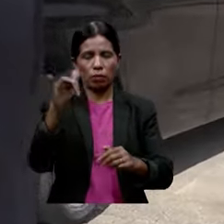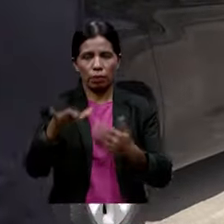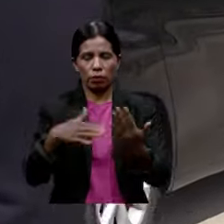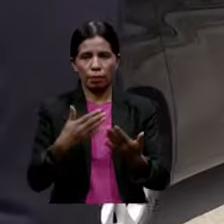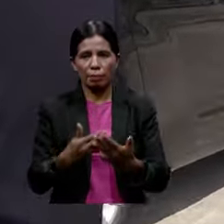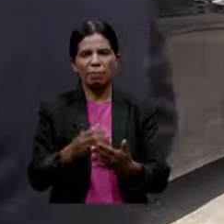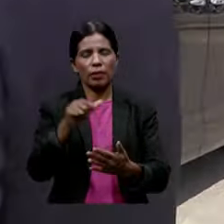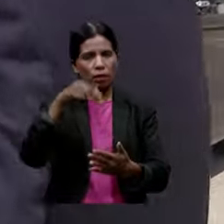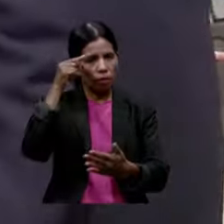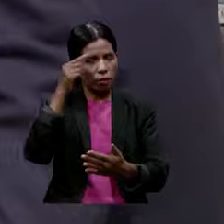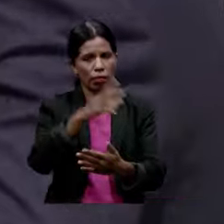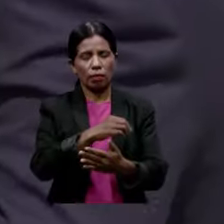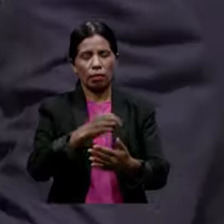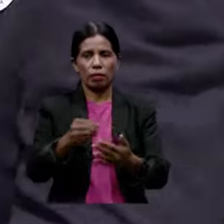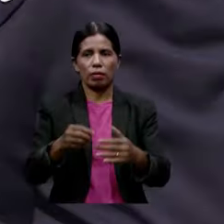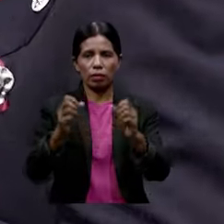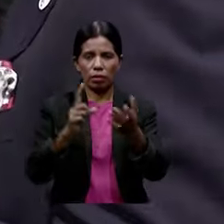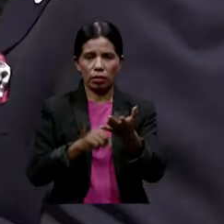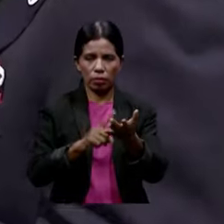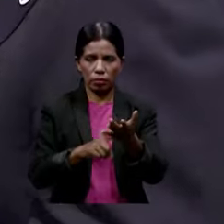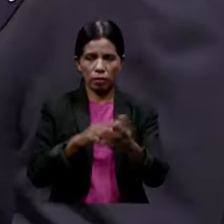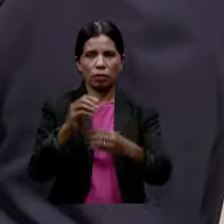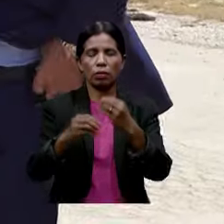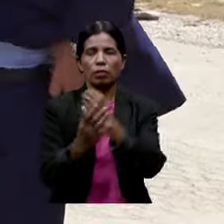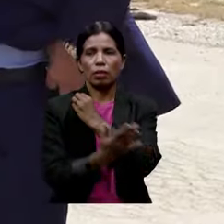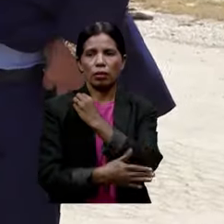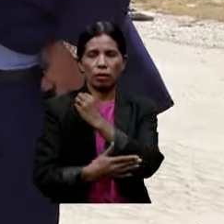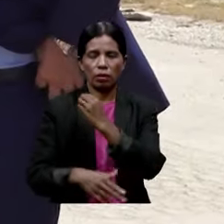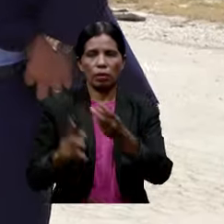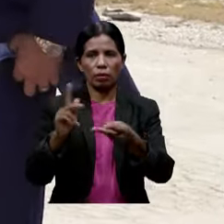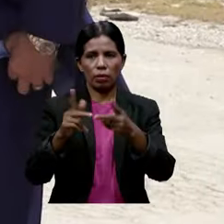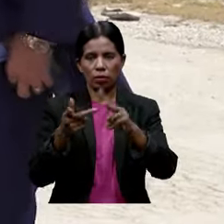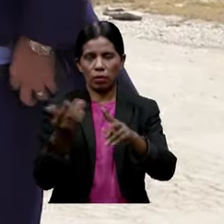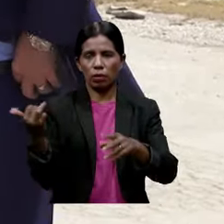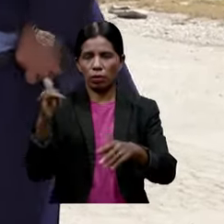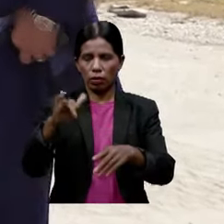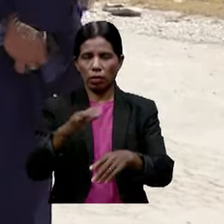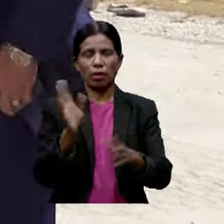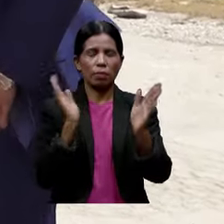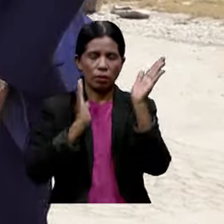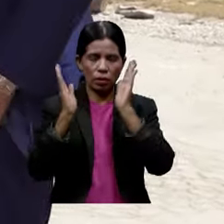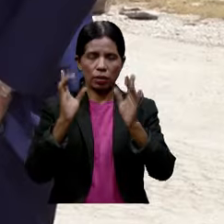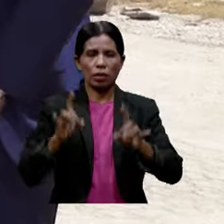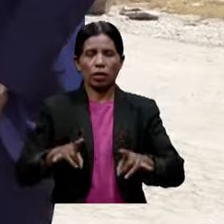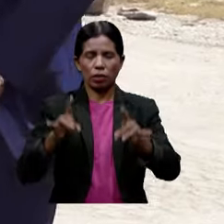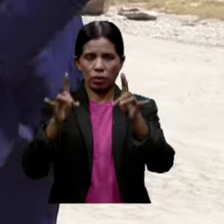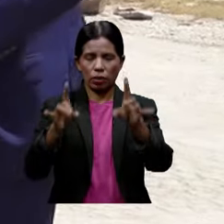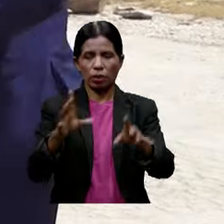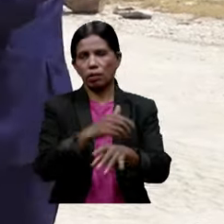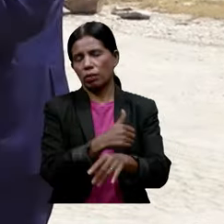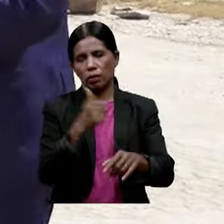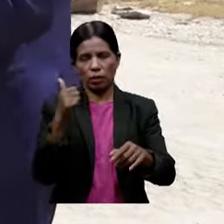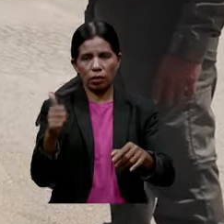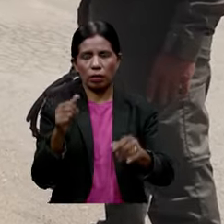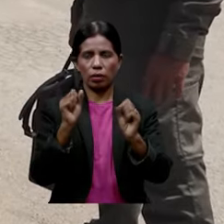Antes, ne, governante, referimos, discute ona, ho nação parceiro Sira, a nessa Malásia, Austrália, no Selutan,